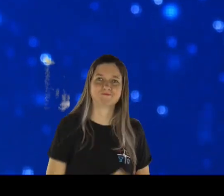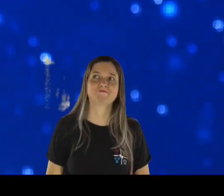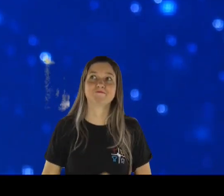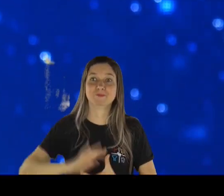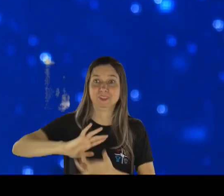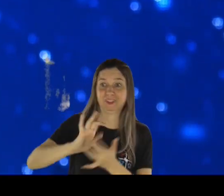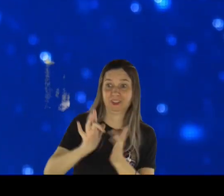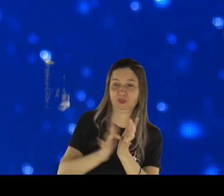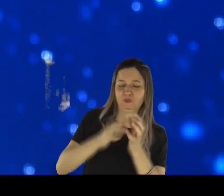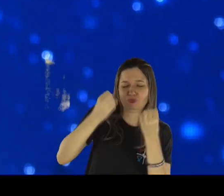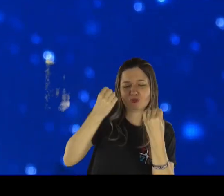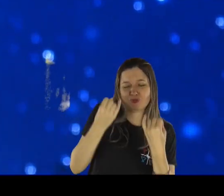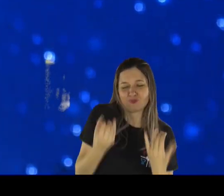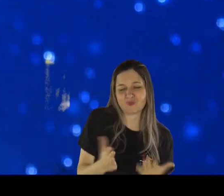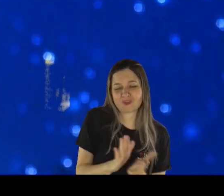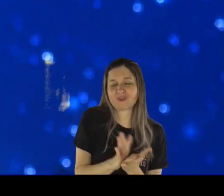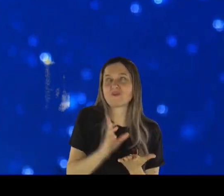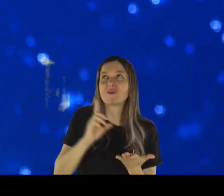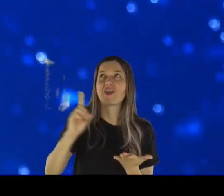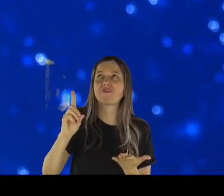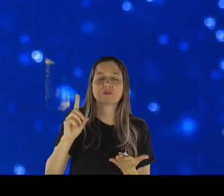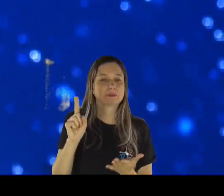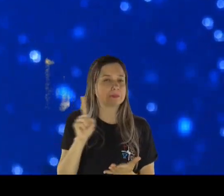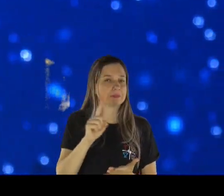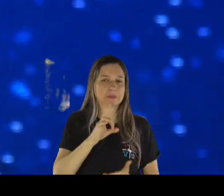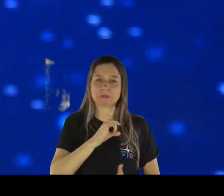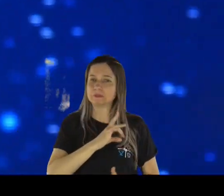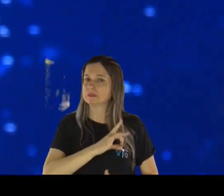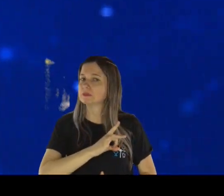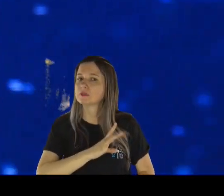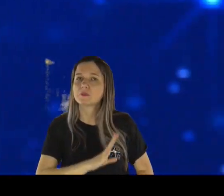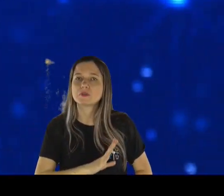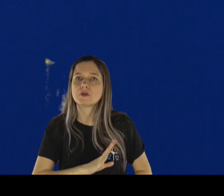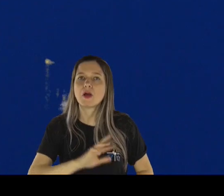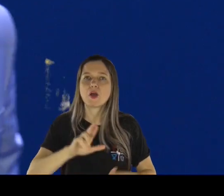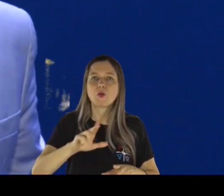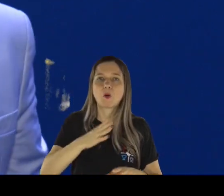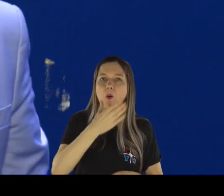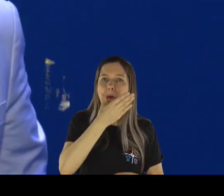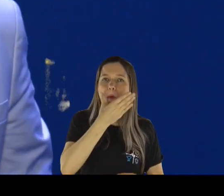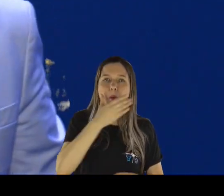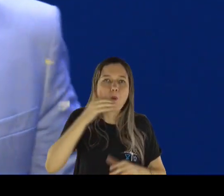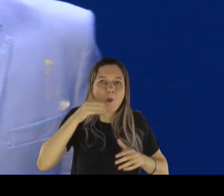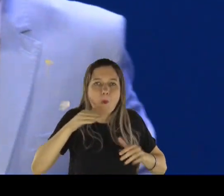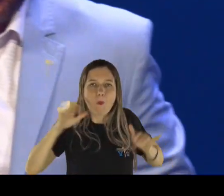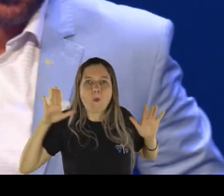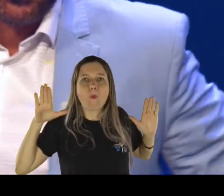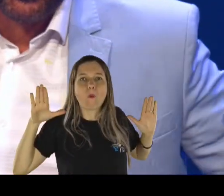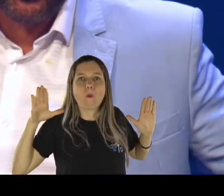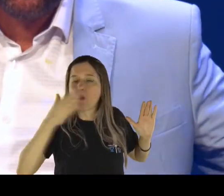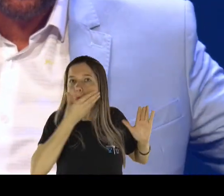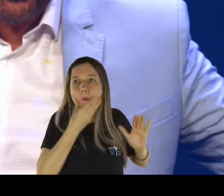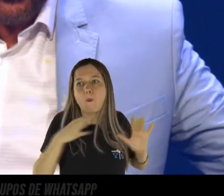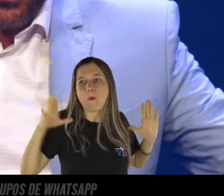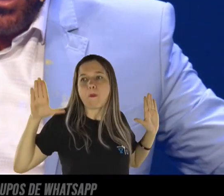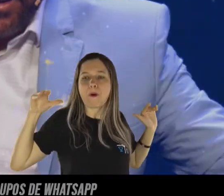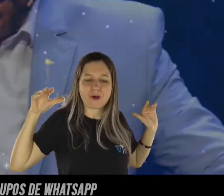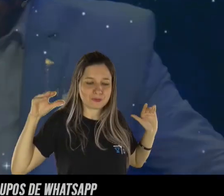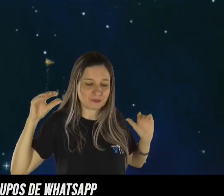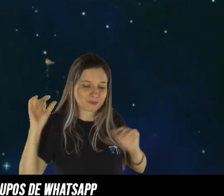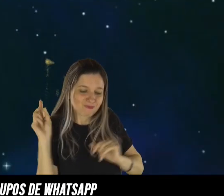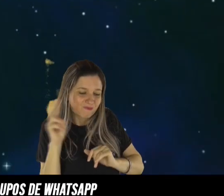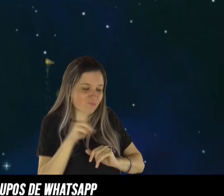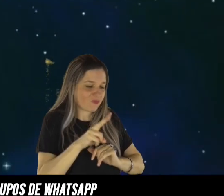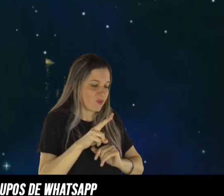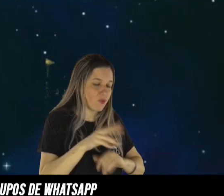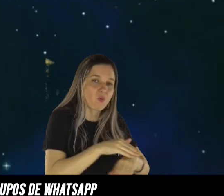não temas. O anjo dizendo a Maria, não temas. Não temas porque achaste graça diante de Deus. E